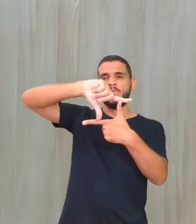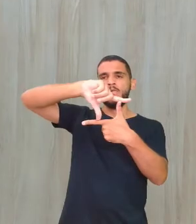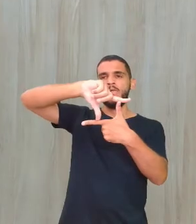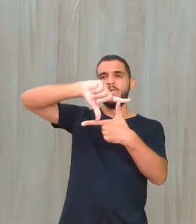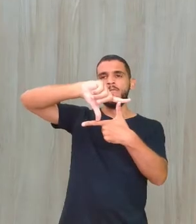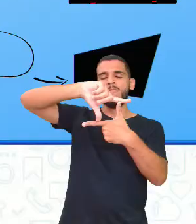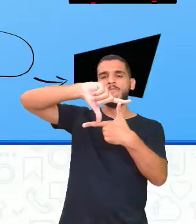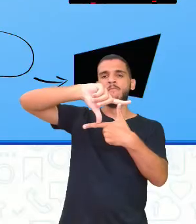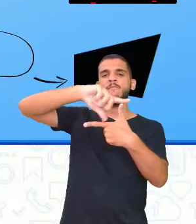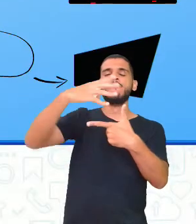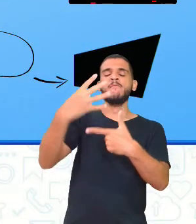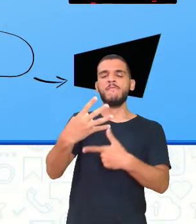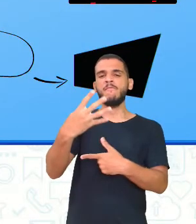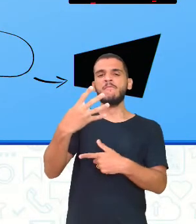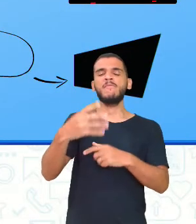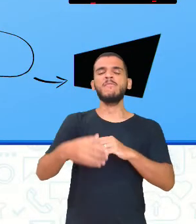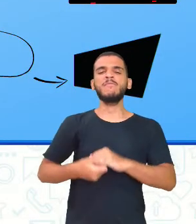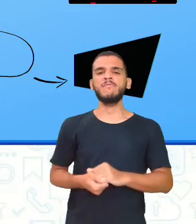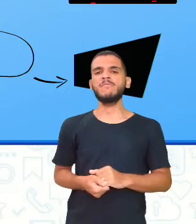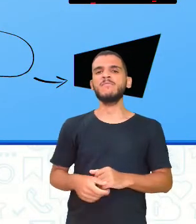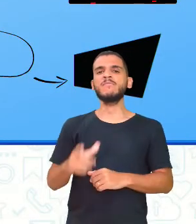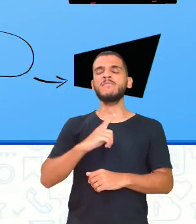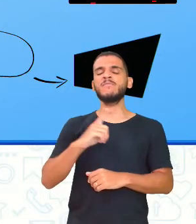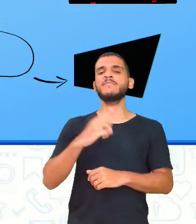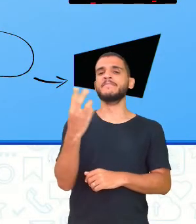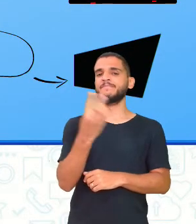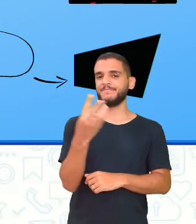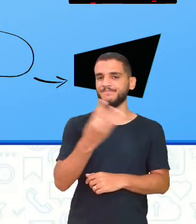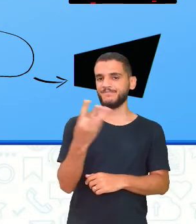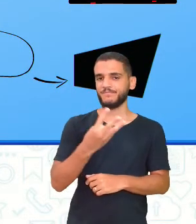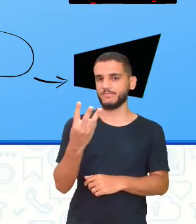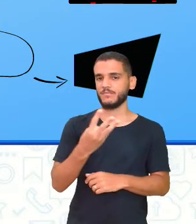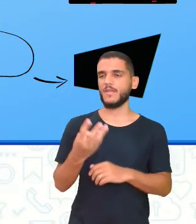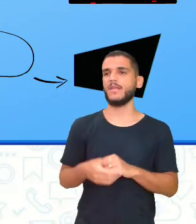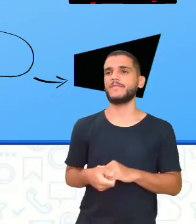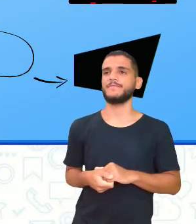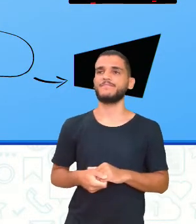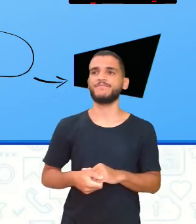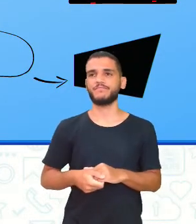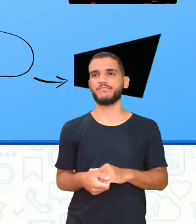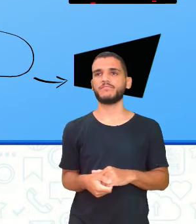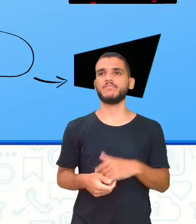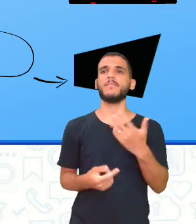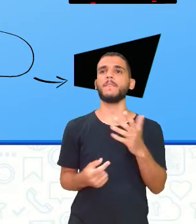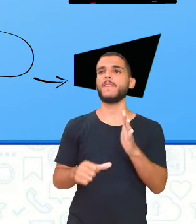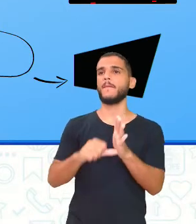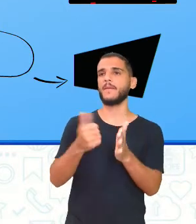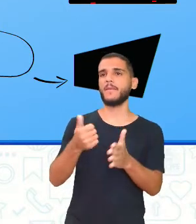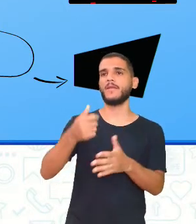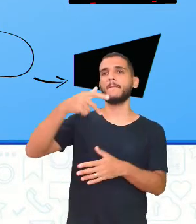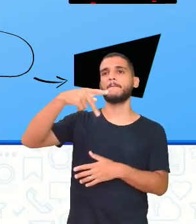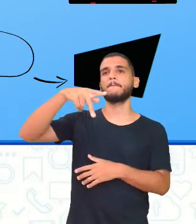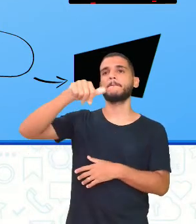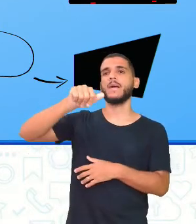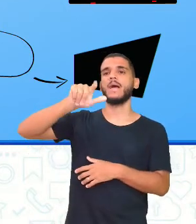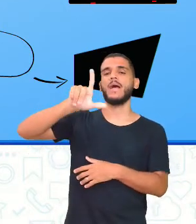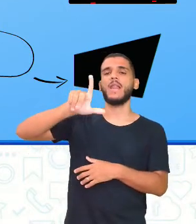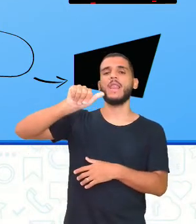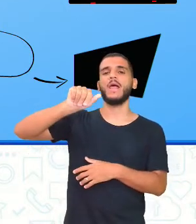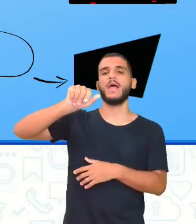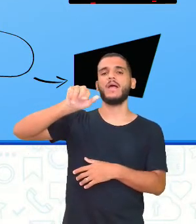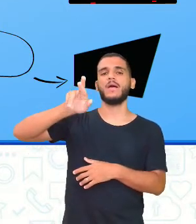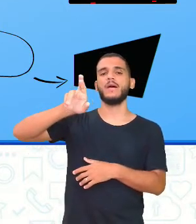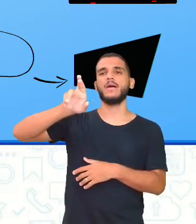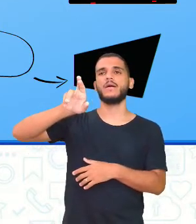aqui, a gente vai ter 3 tipos de quadriláteros. O paralelogramo, o